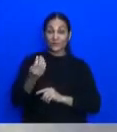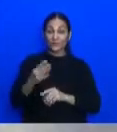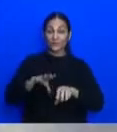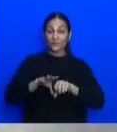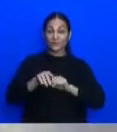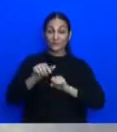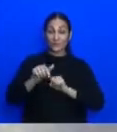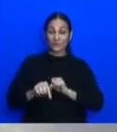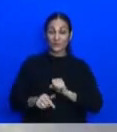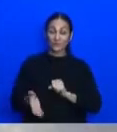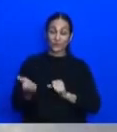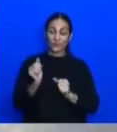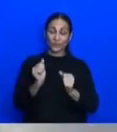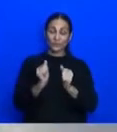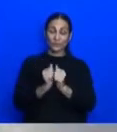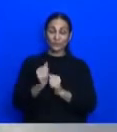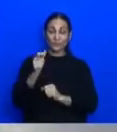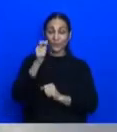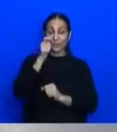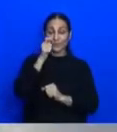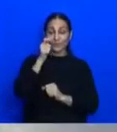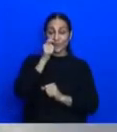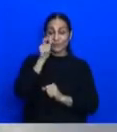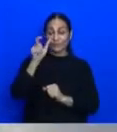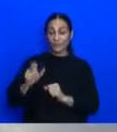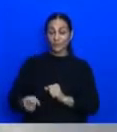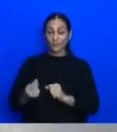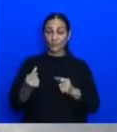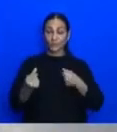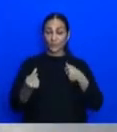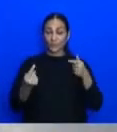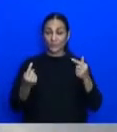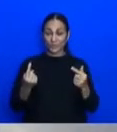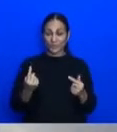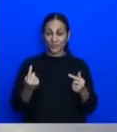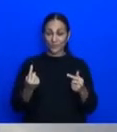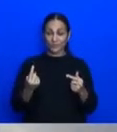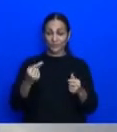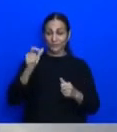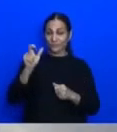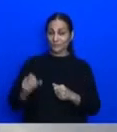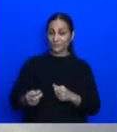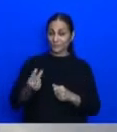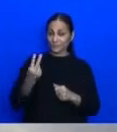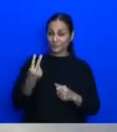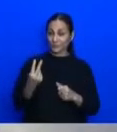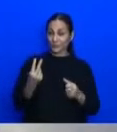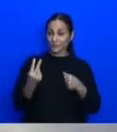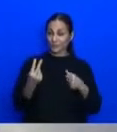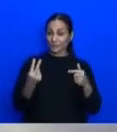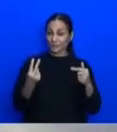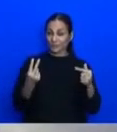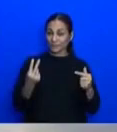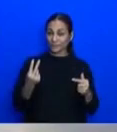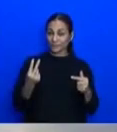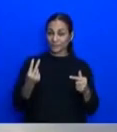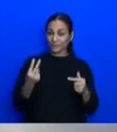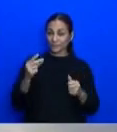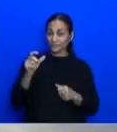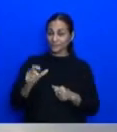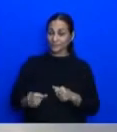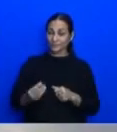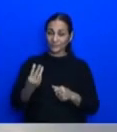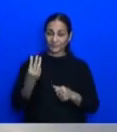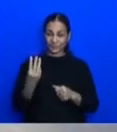do Super 7. Confira comigo. Na coluna 1, 7. Coluna 2, 7.